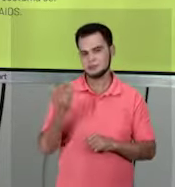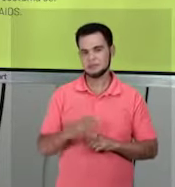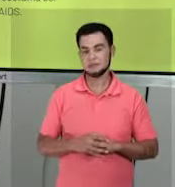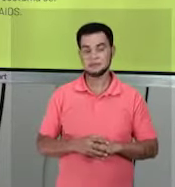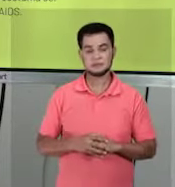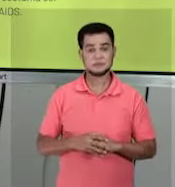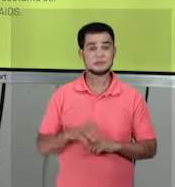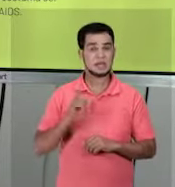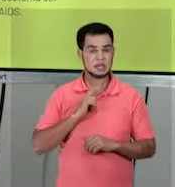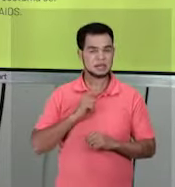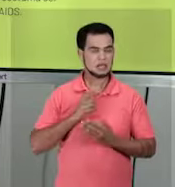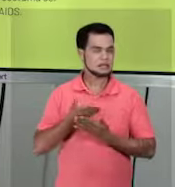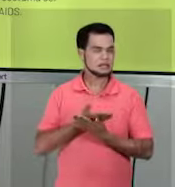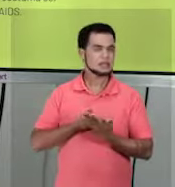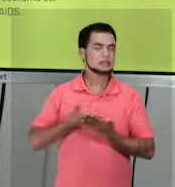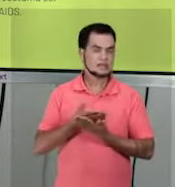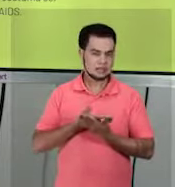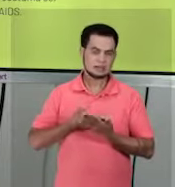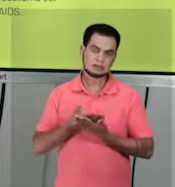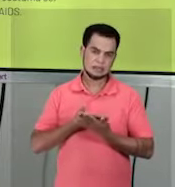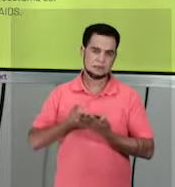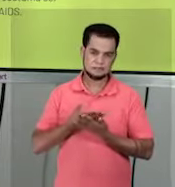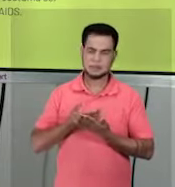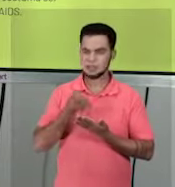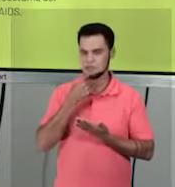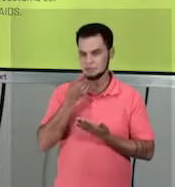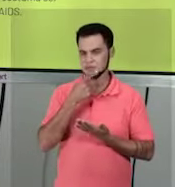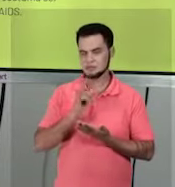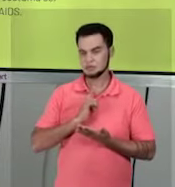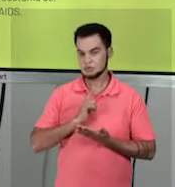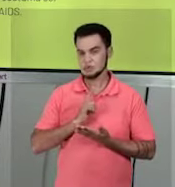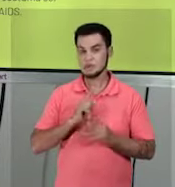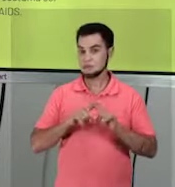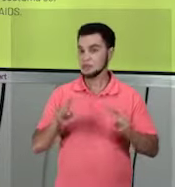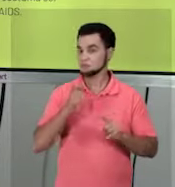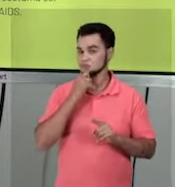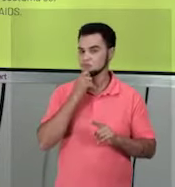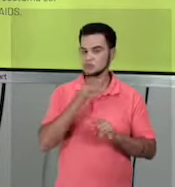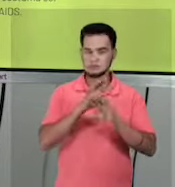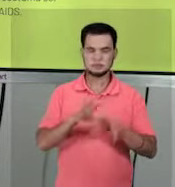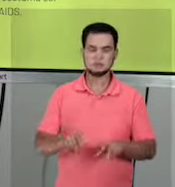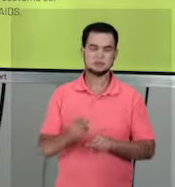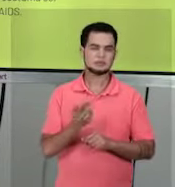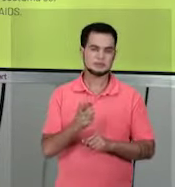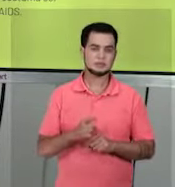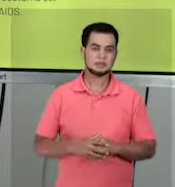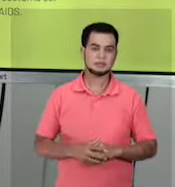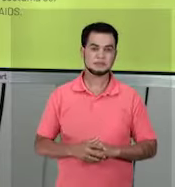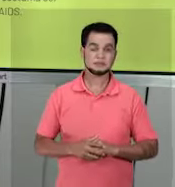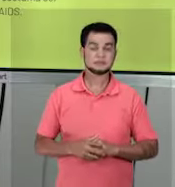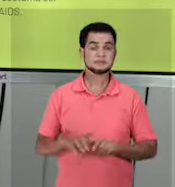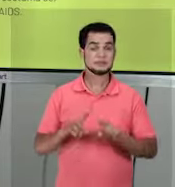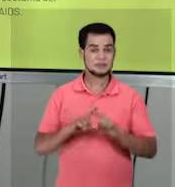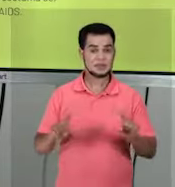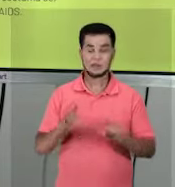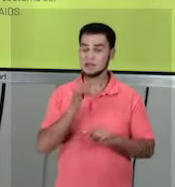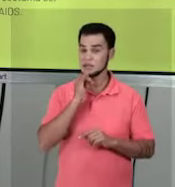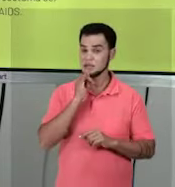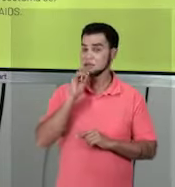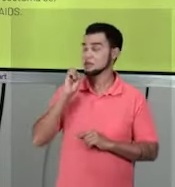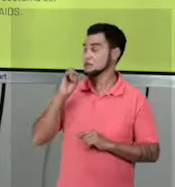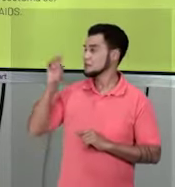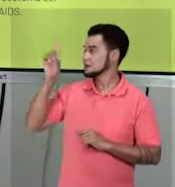tratamento contra a AIDS, não tem cura até hoje, mas existe o tratamento. Mas essas pessoas, se elas não tiverem com o tratamento em